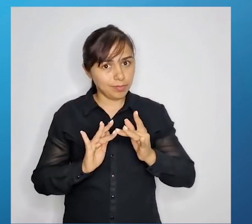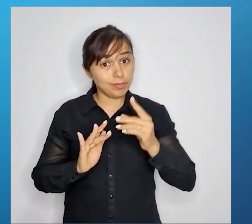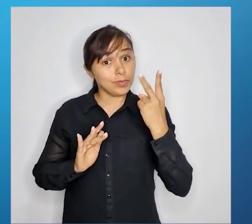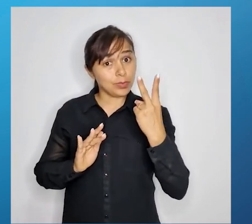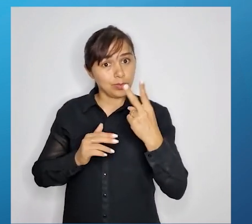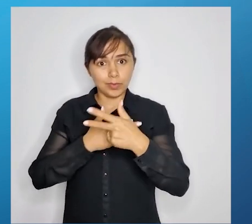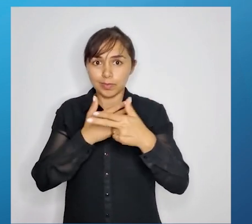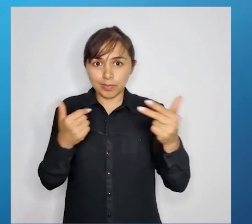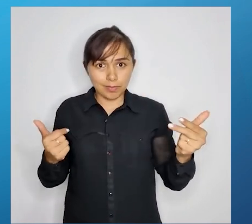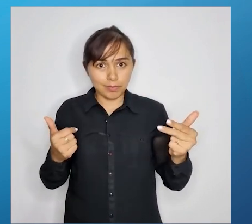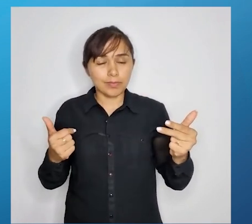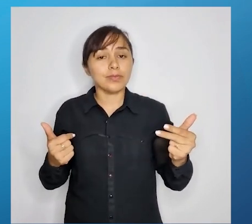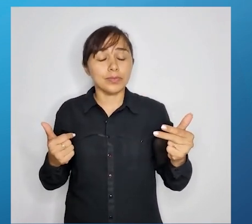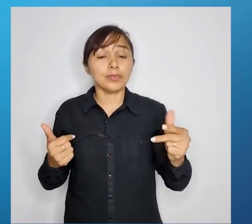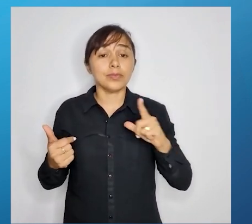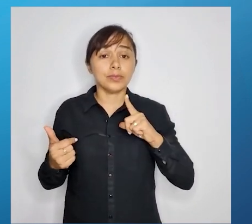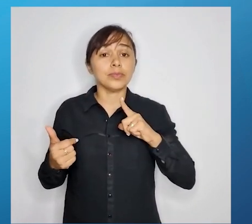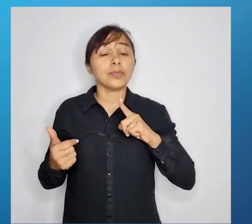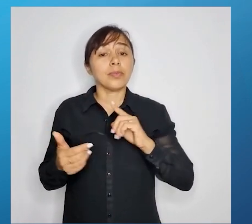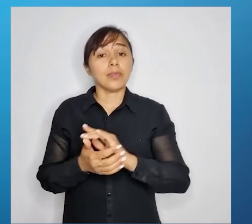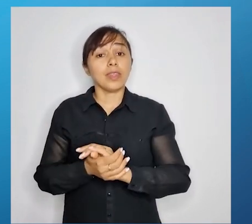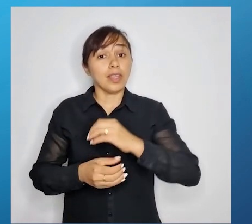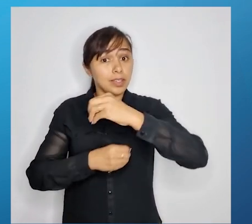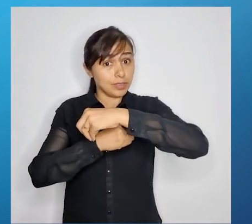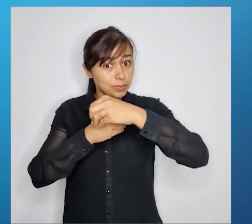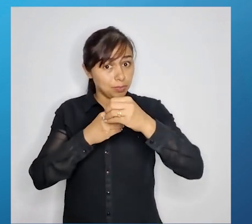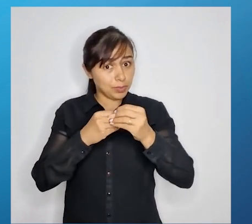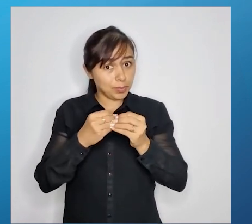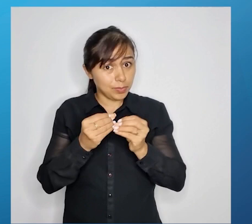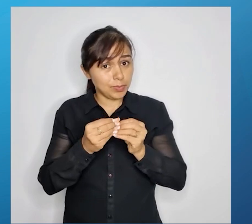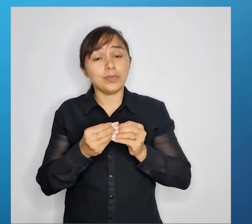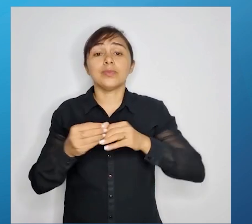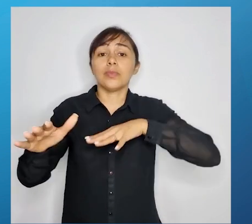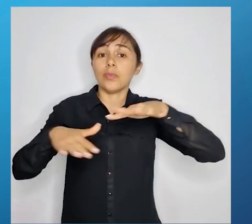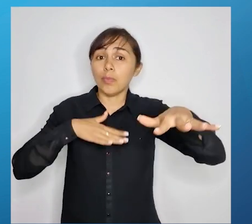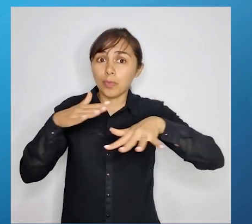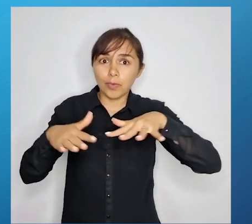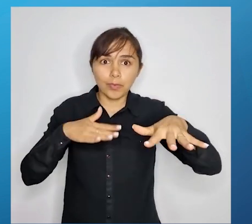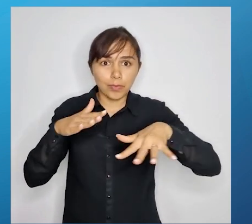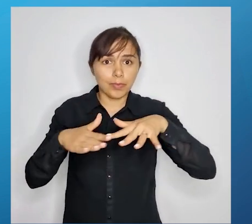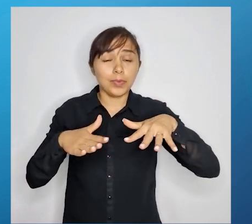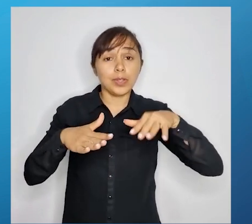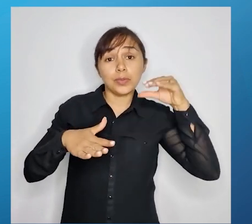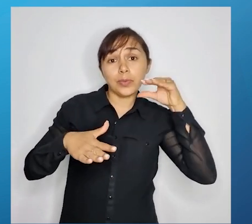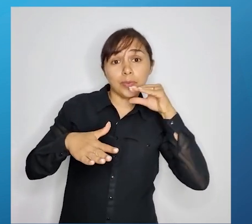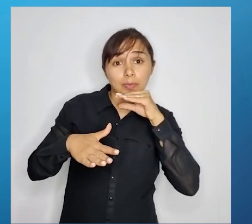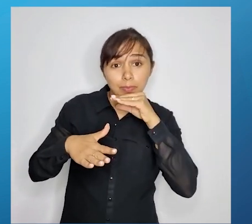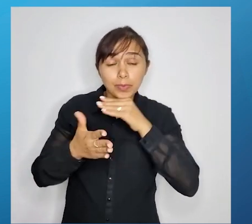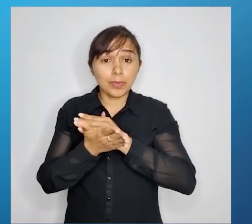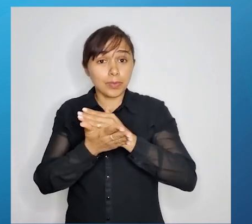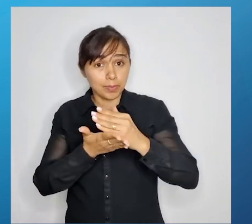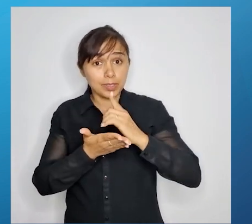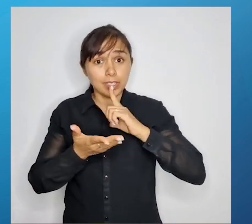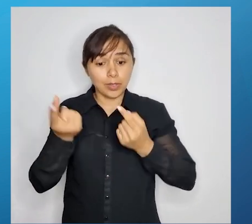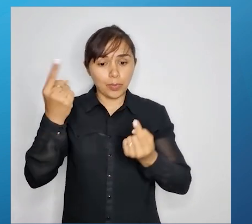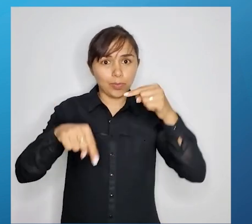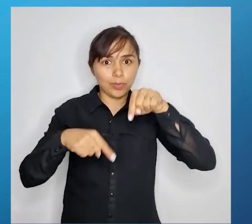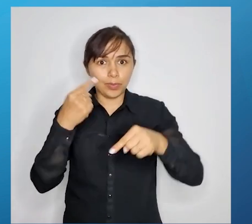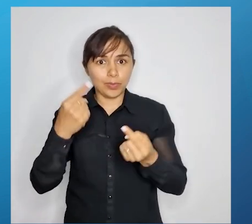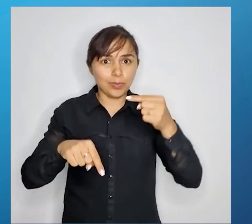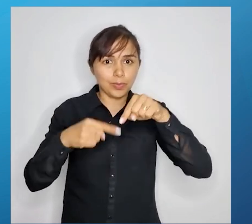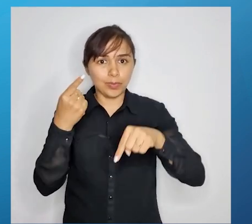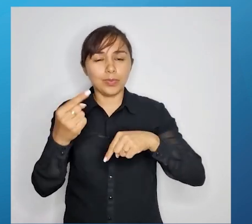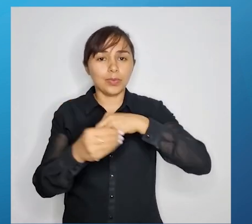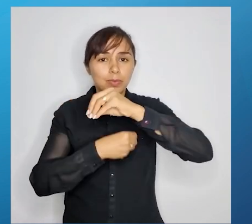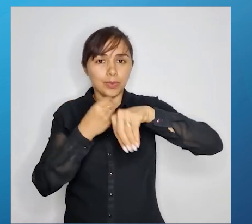2 corpos. As moléculas que estão sendo agitadas passam essa agitação para a molécula seguinte. Consequentemente, esses corpos que